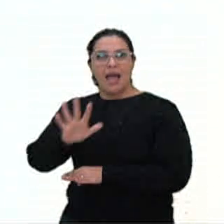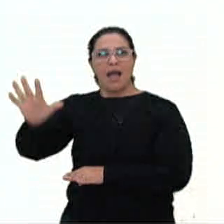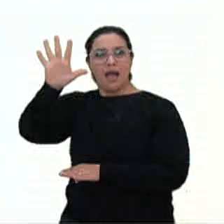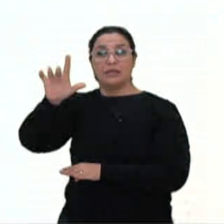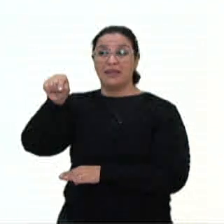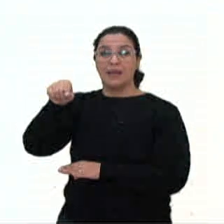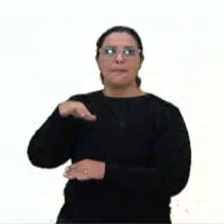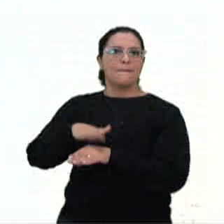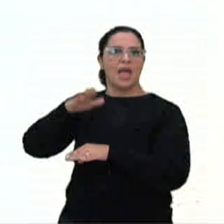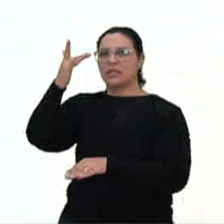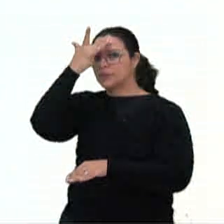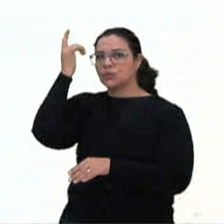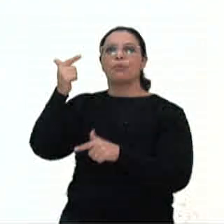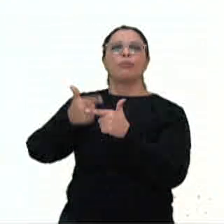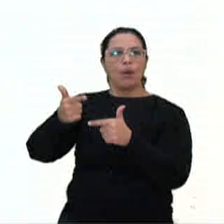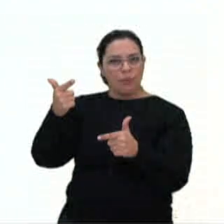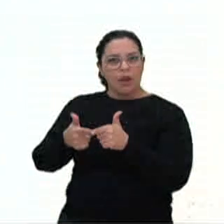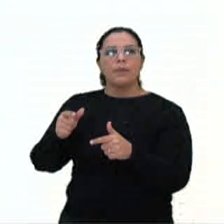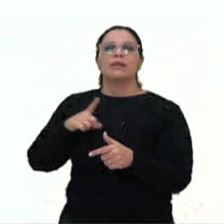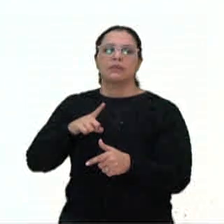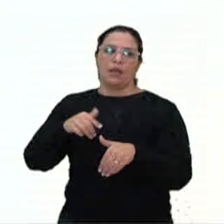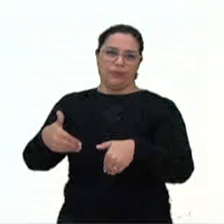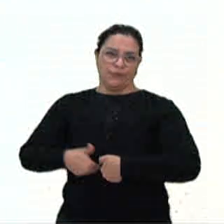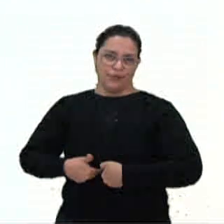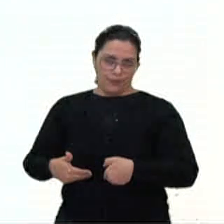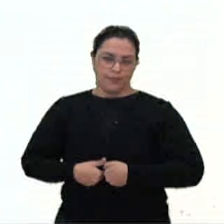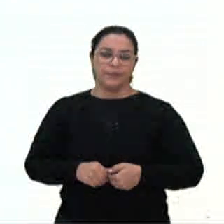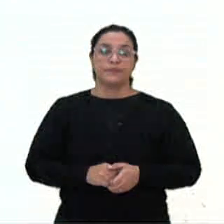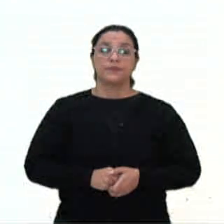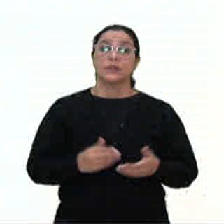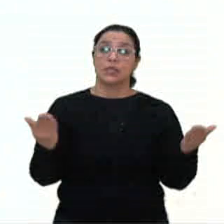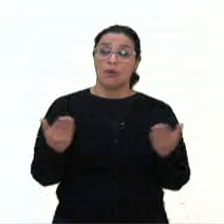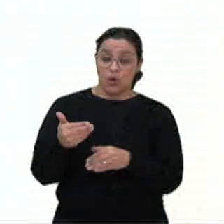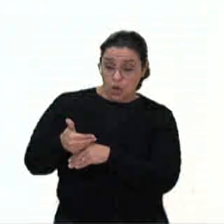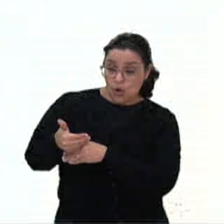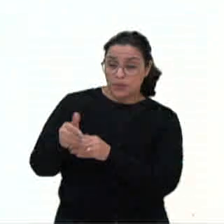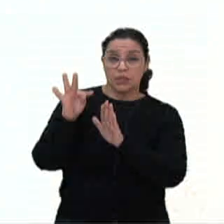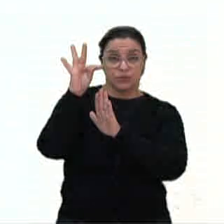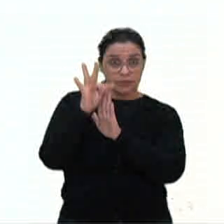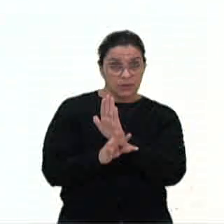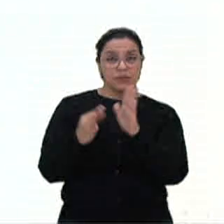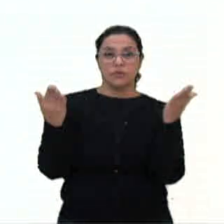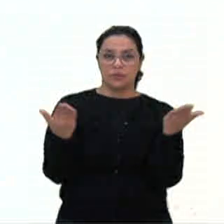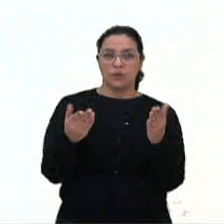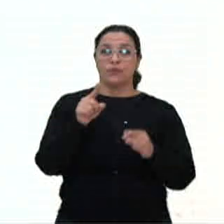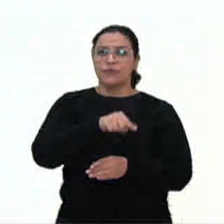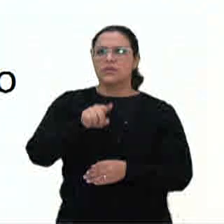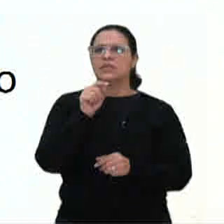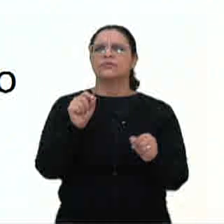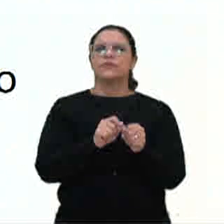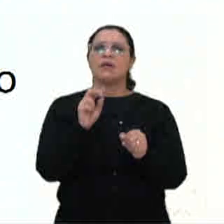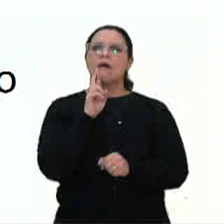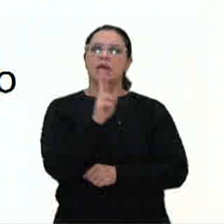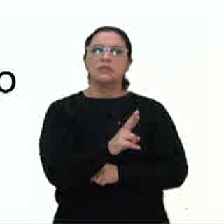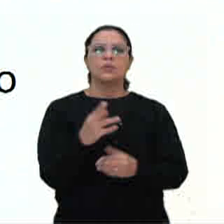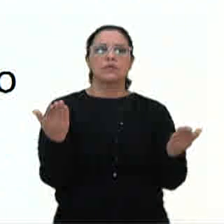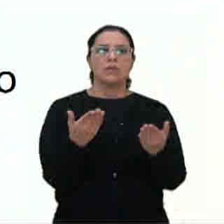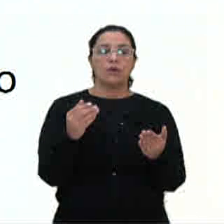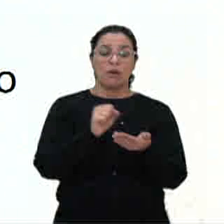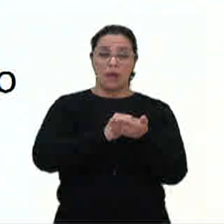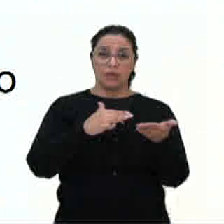com maiores problemas da questão alimentar. A partir desse texto aqui, vocês vão responder